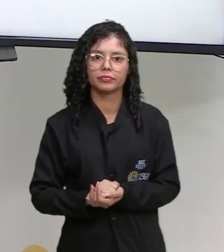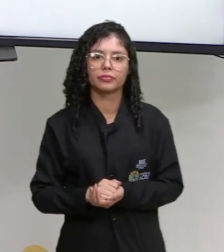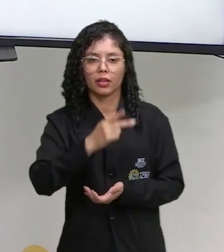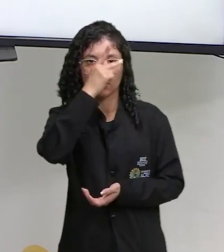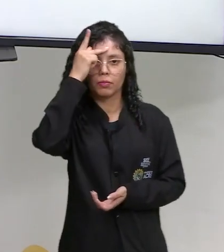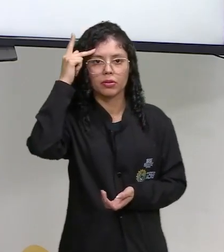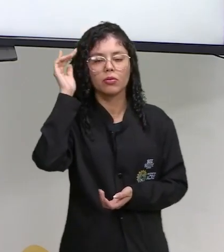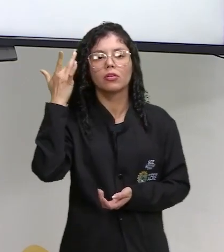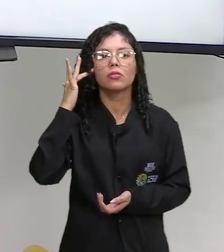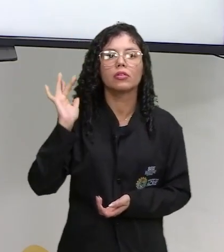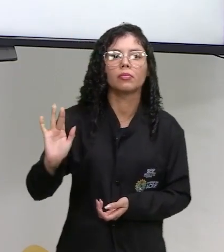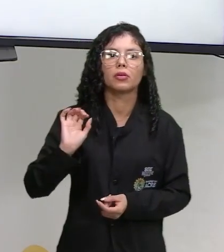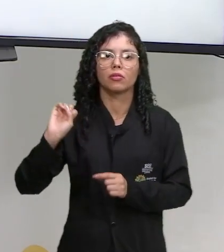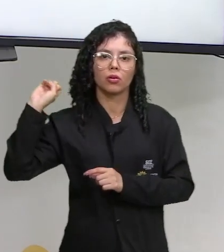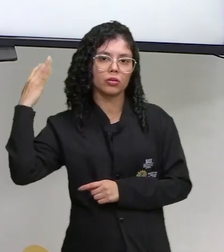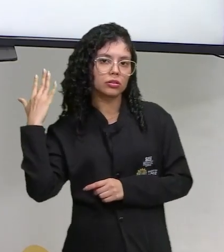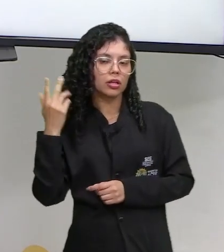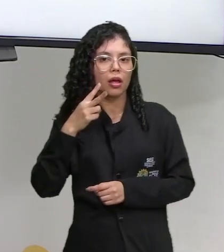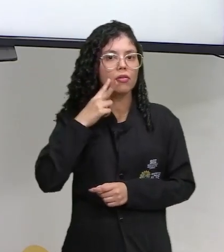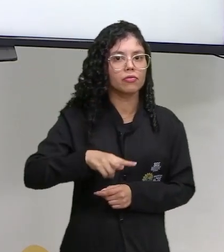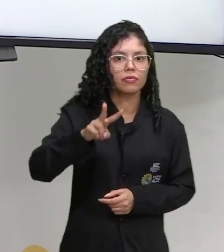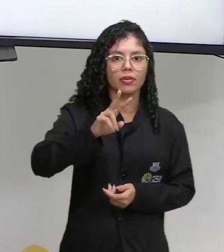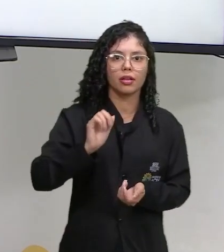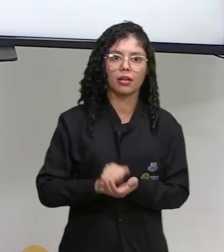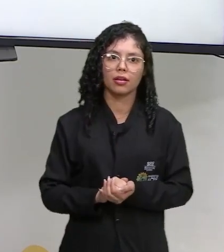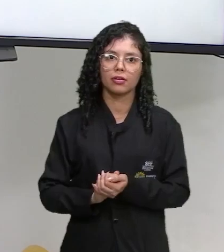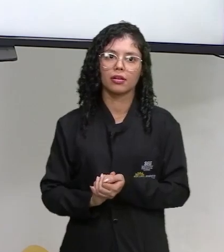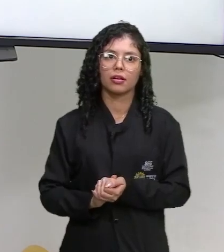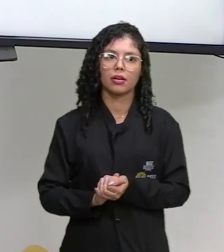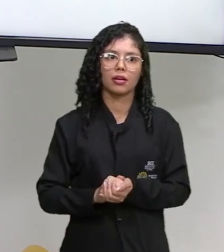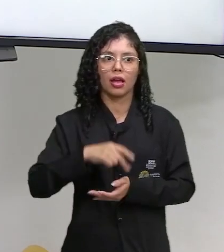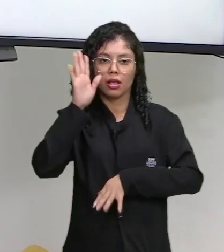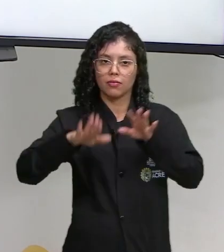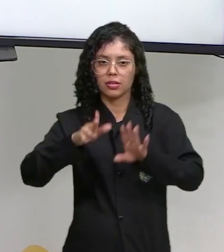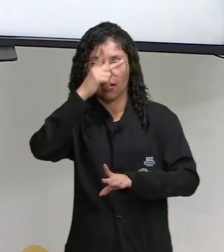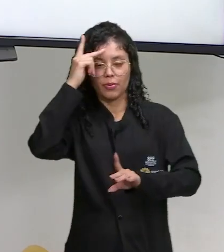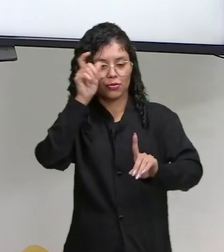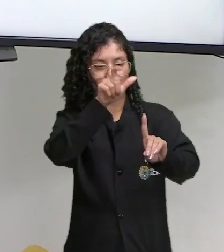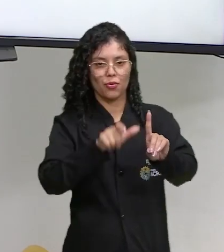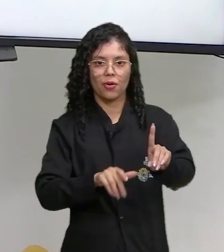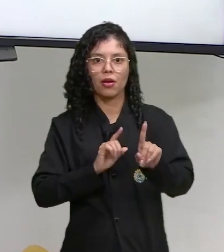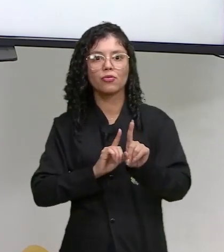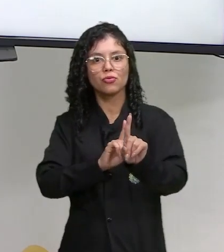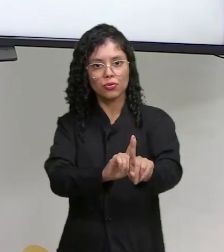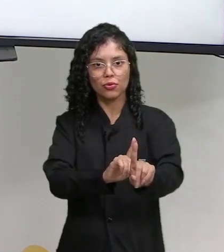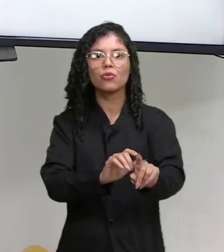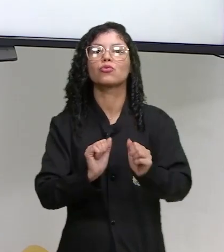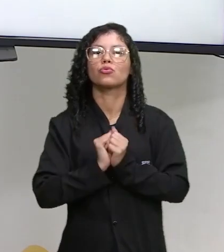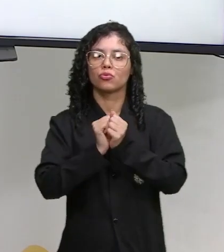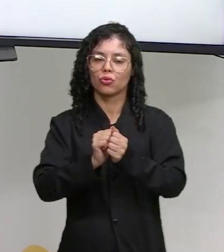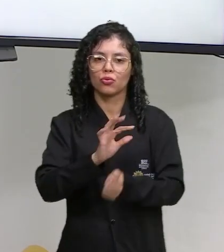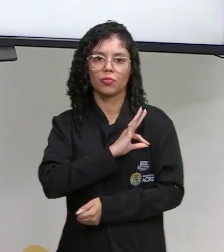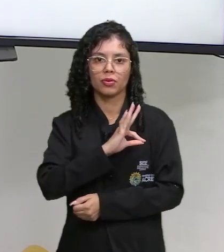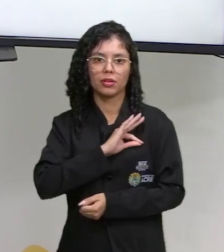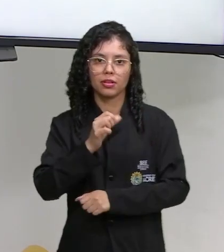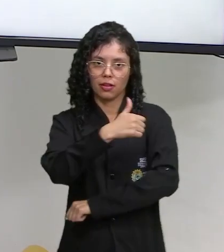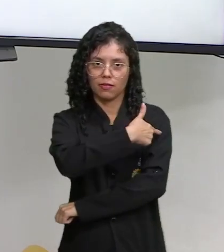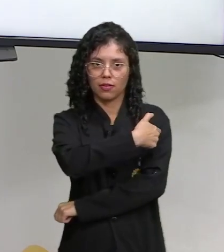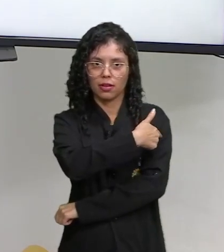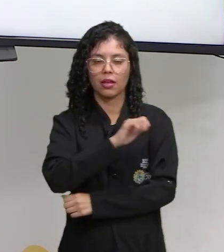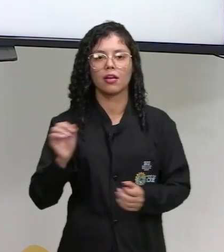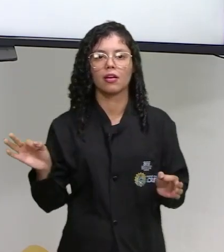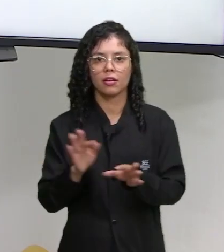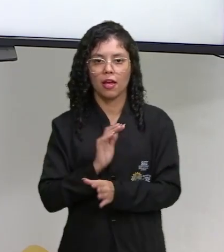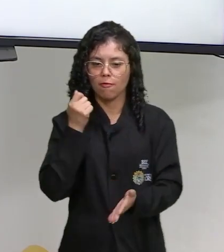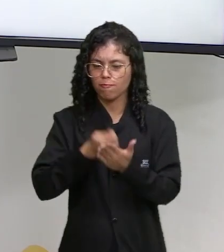as pessoas, sem saber o que acontecia, via na sua porta o agente de saúde, que muitas vezes ia acompanhado da polícia, para fazer a vacinação ali obrigatória